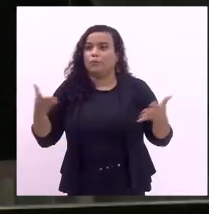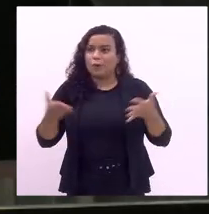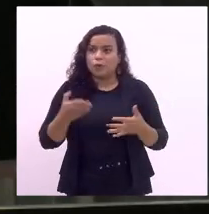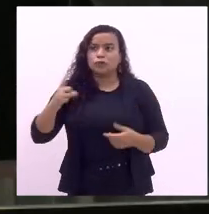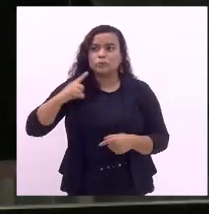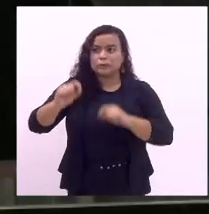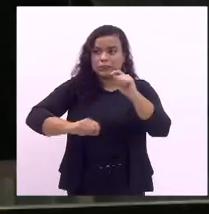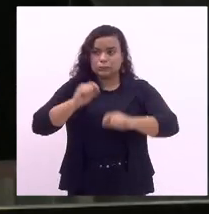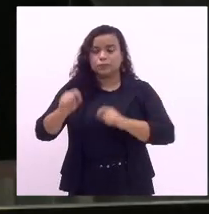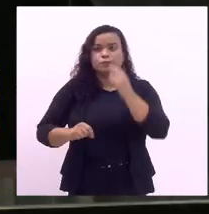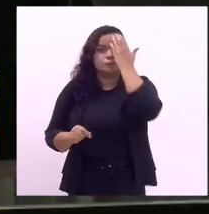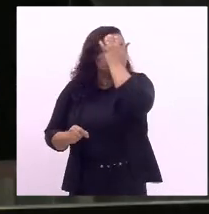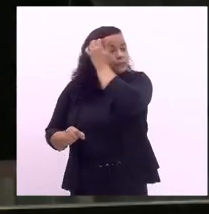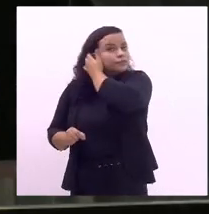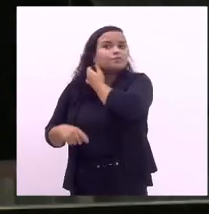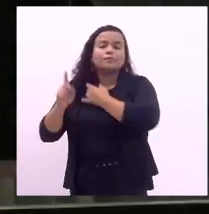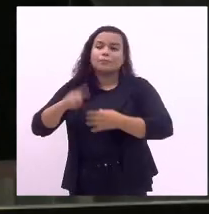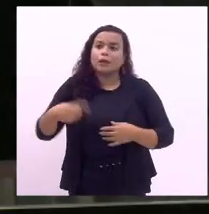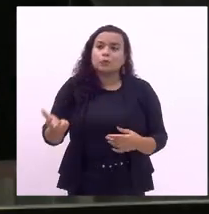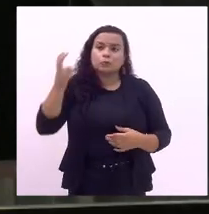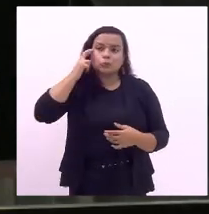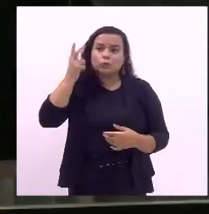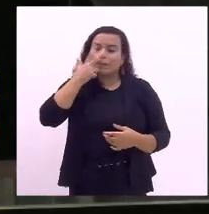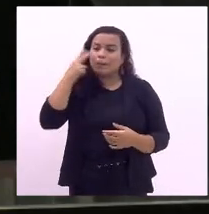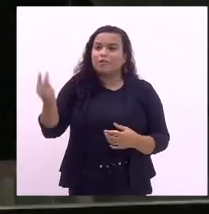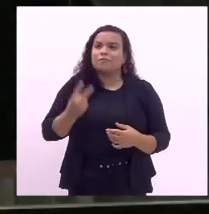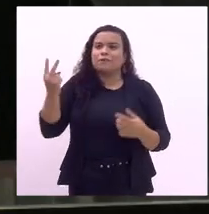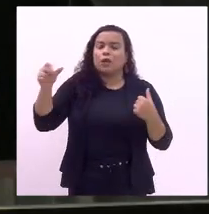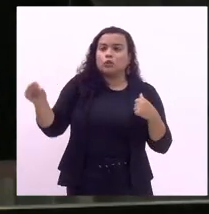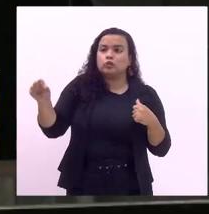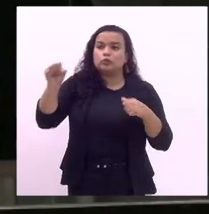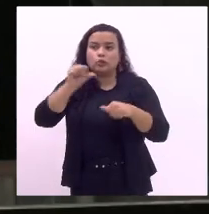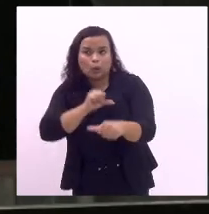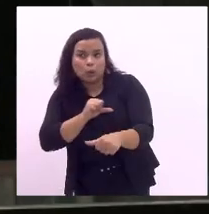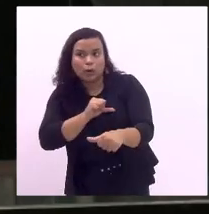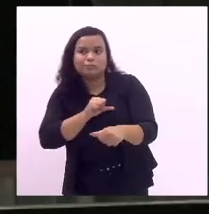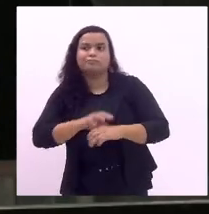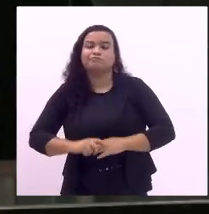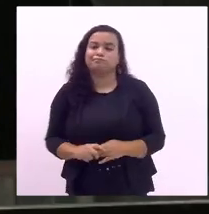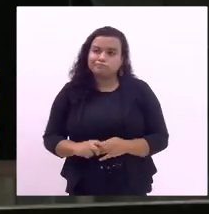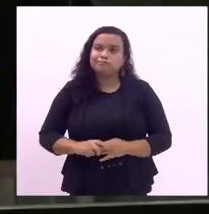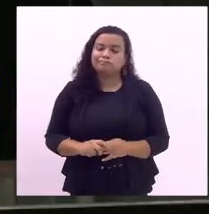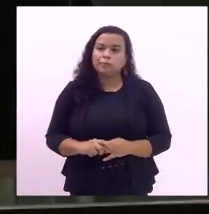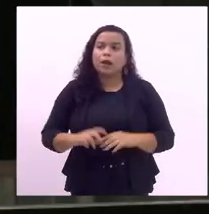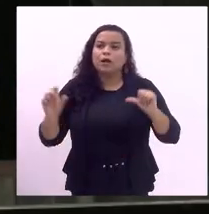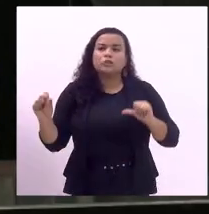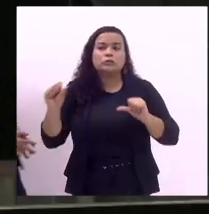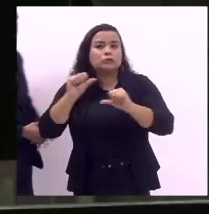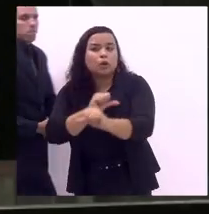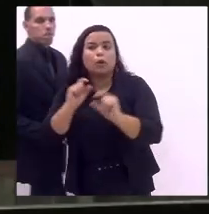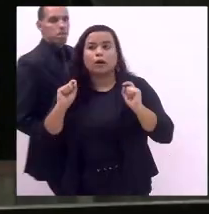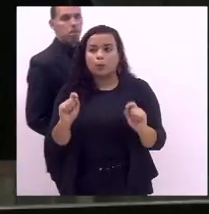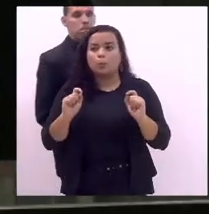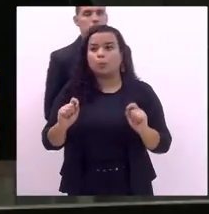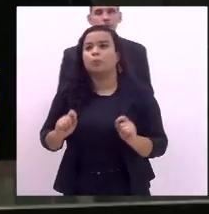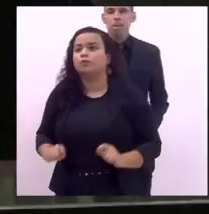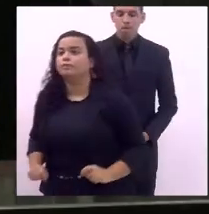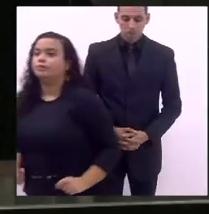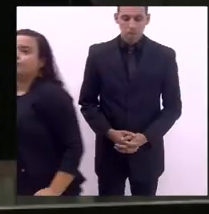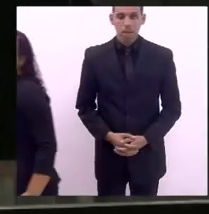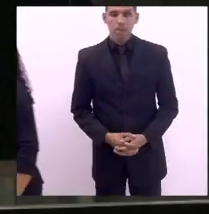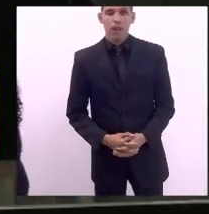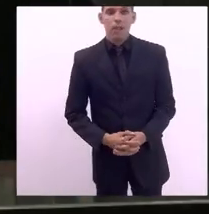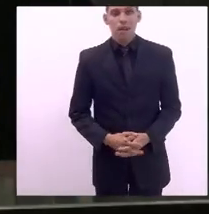verdade, é uma cultura de inversão de valores. A inversão aonde quem faz